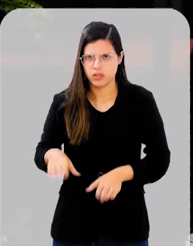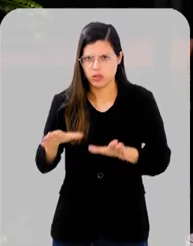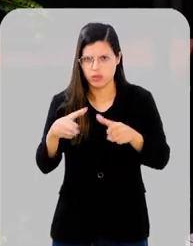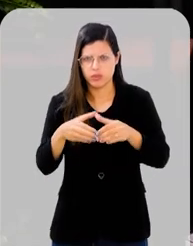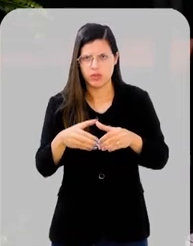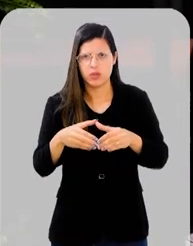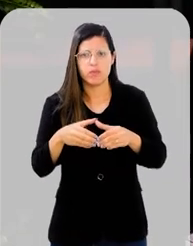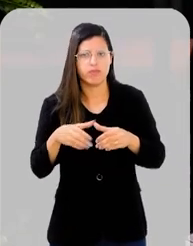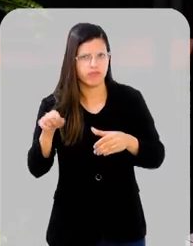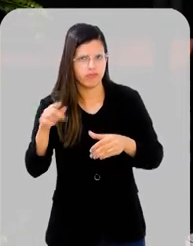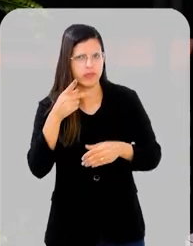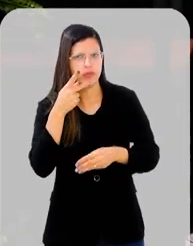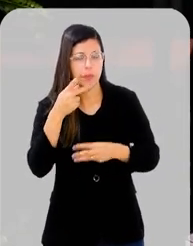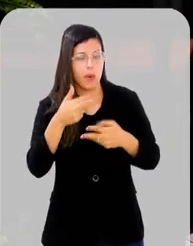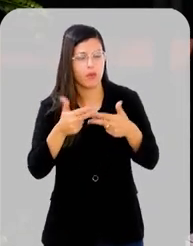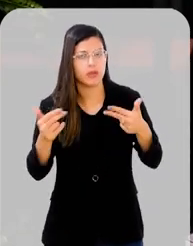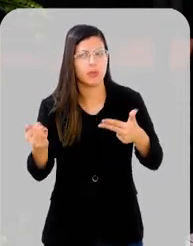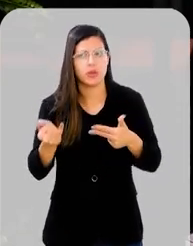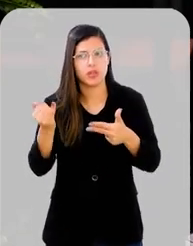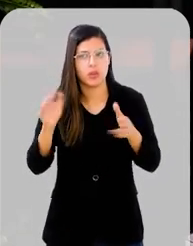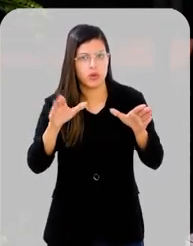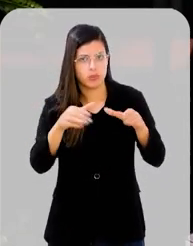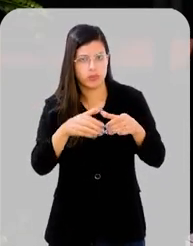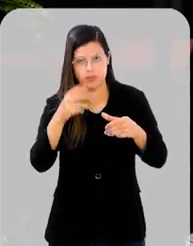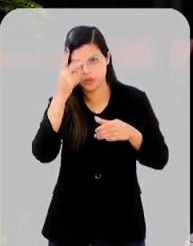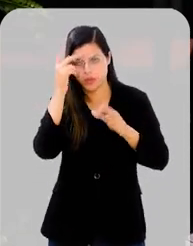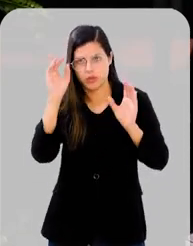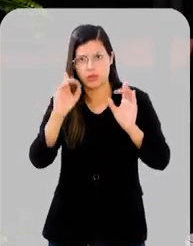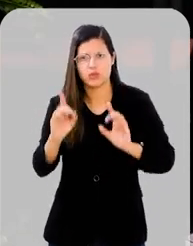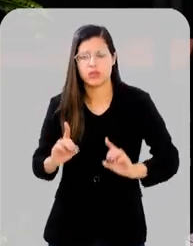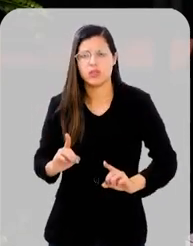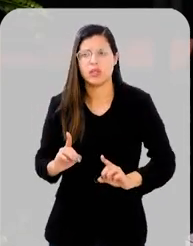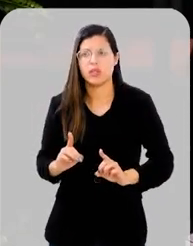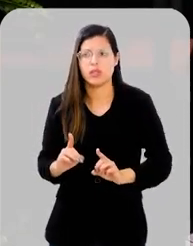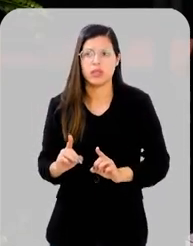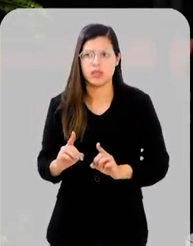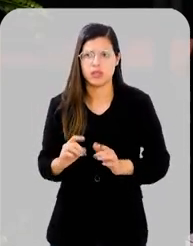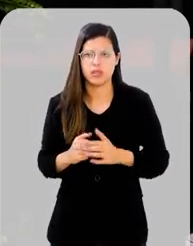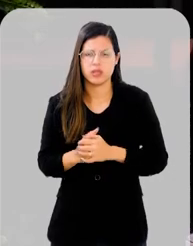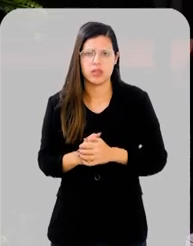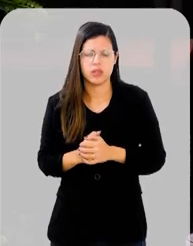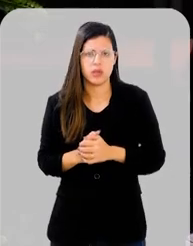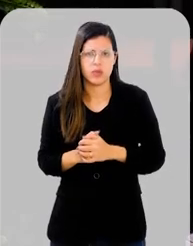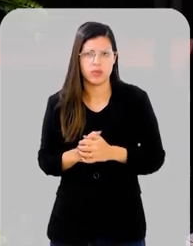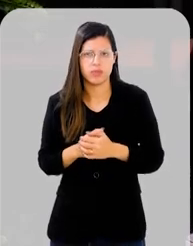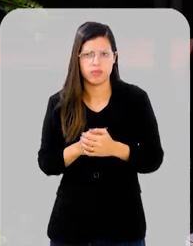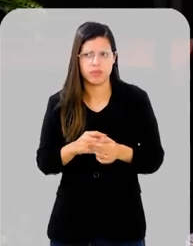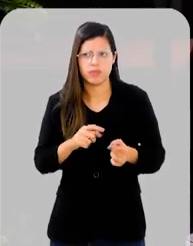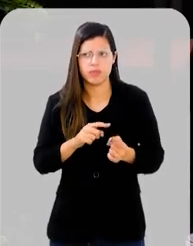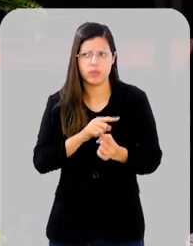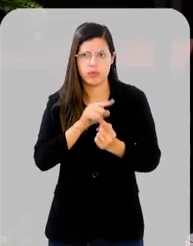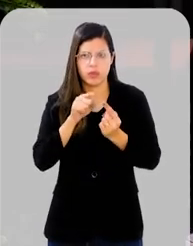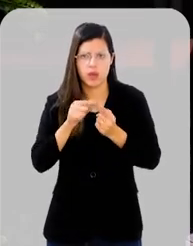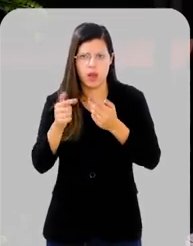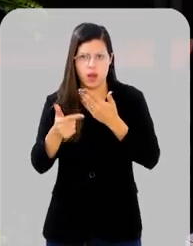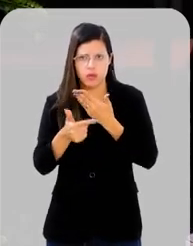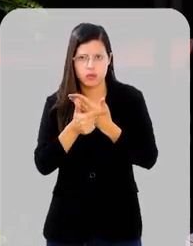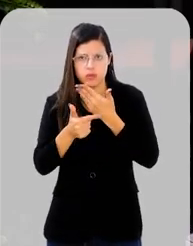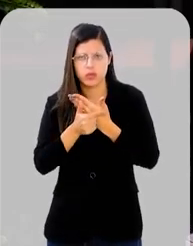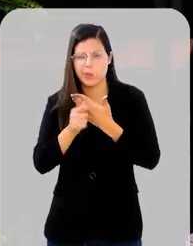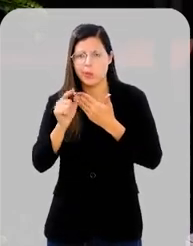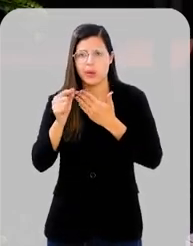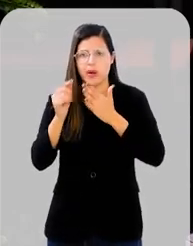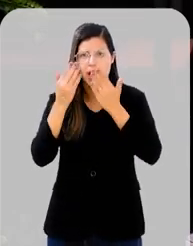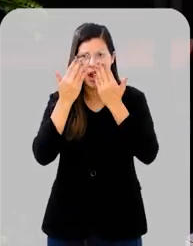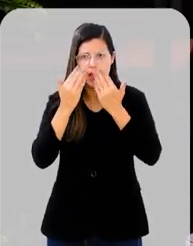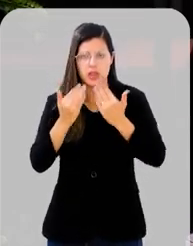Luzia Você falou uma coisa importante a comissão da pessoa com deficiência eh ela a prerrogativa importante assim a função